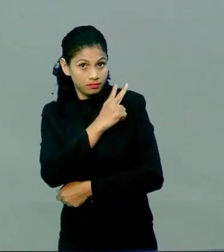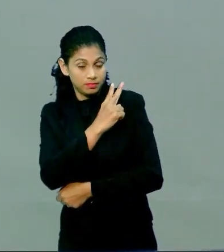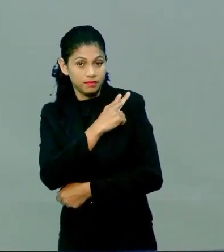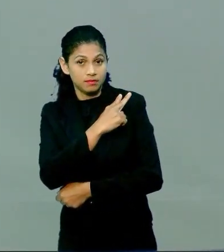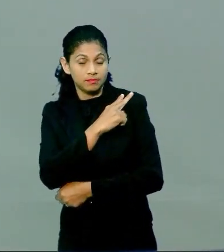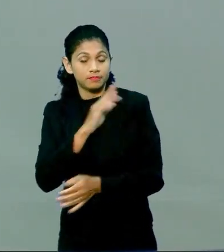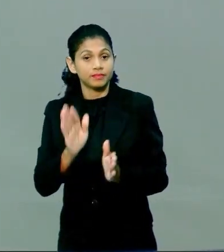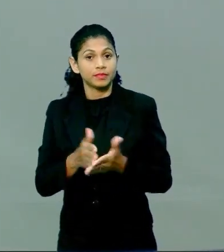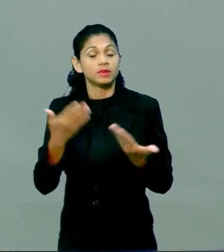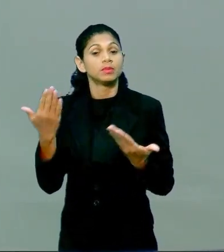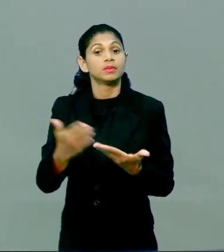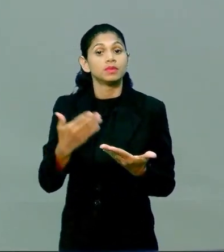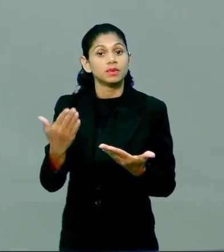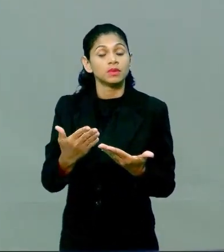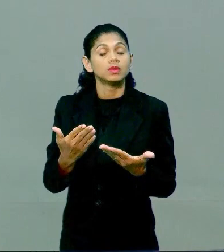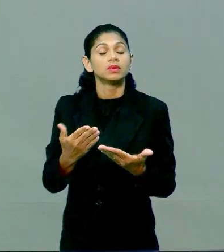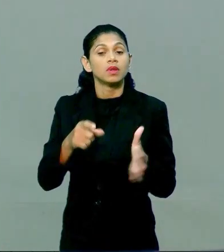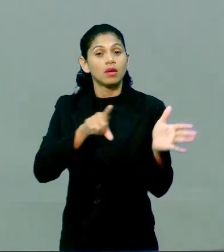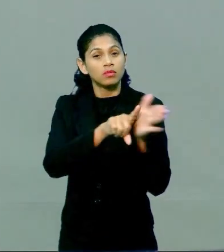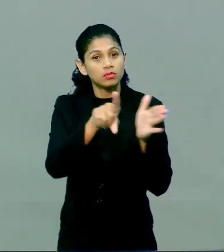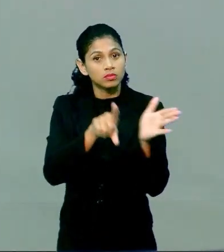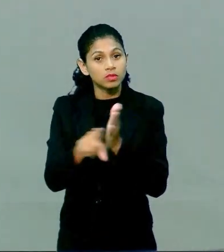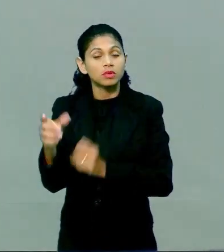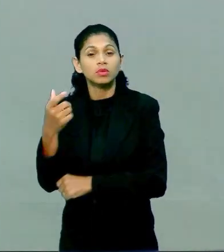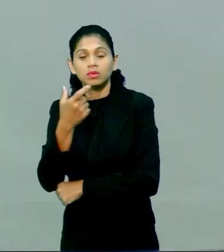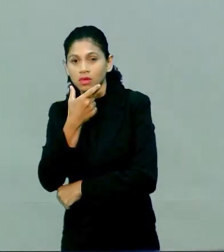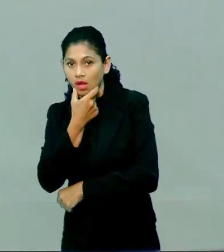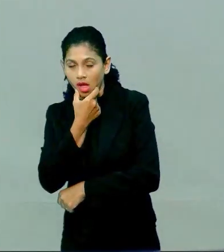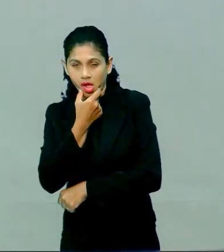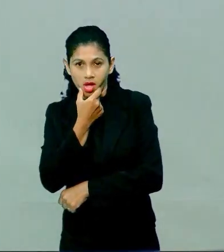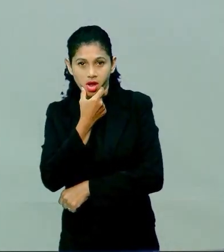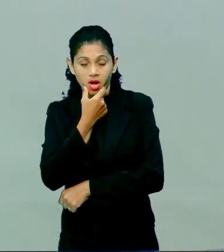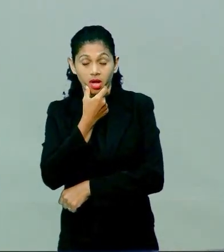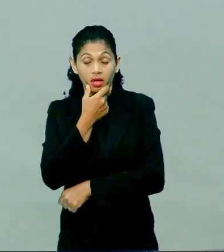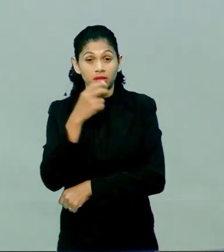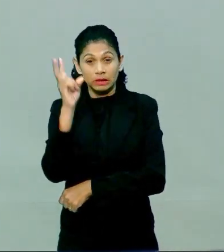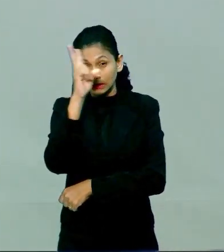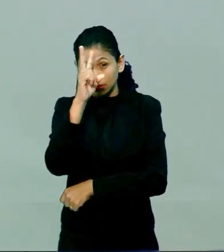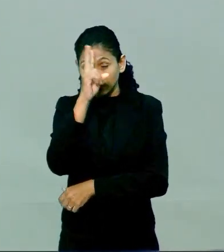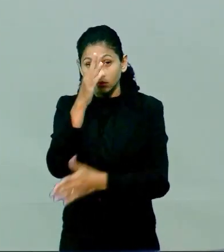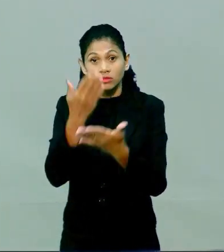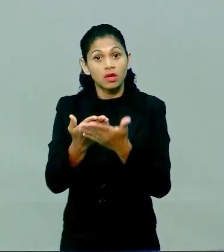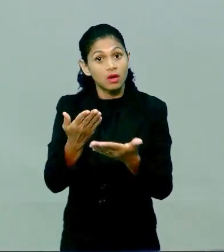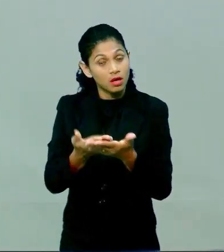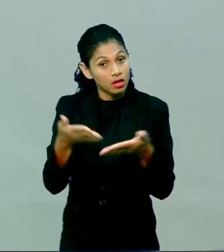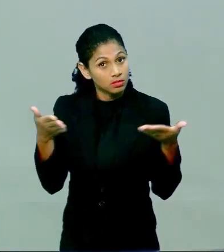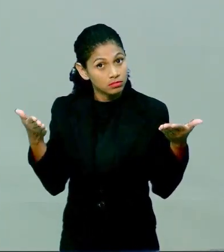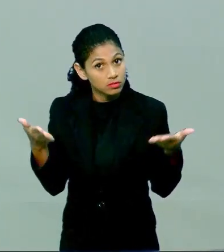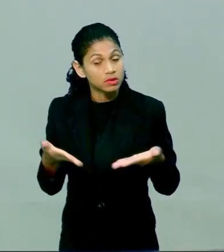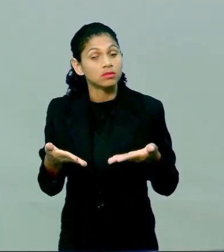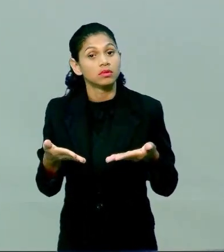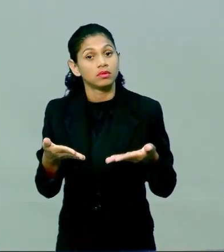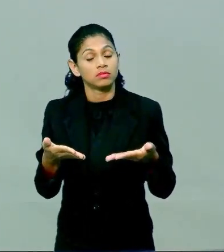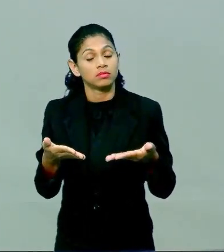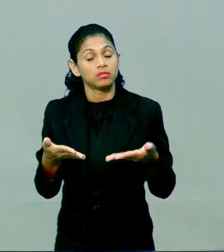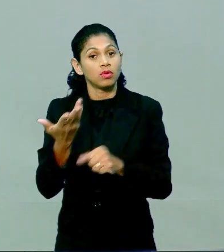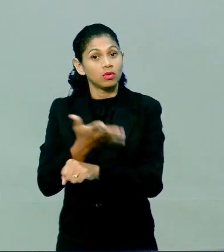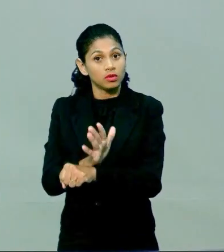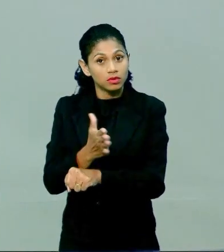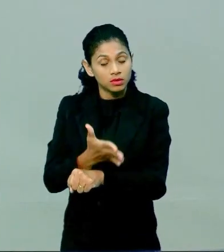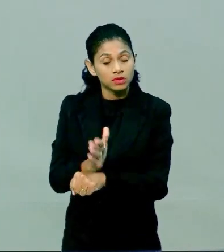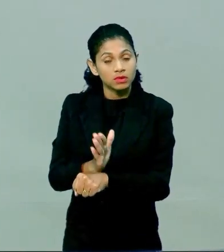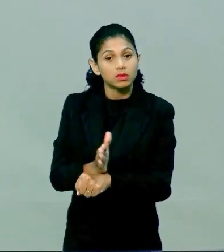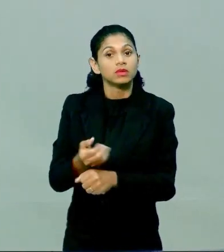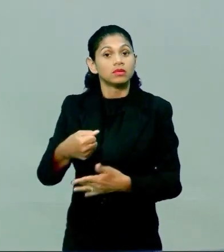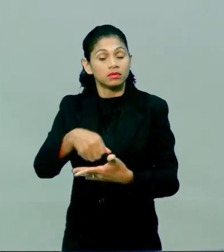vai abrir o livro nas questões de língua inglesa. Lembrando que na aula de hoje, com os exercícios dessa atividade